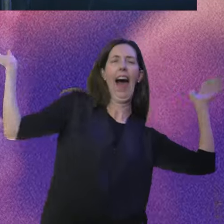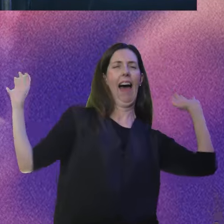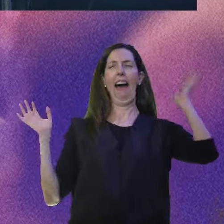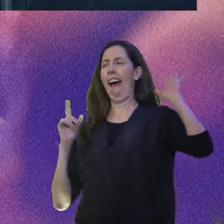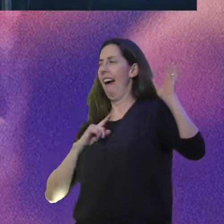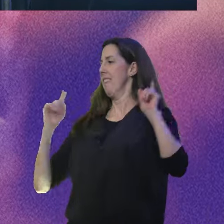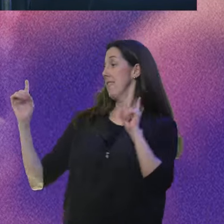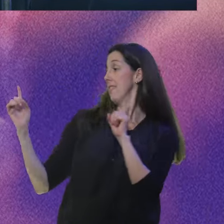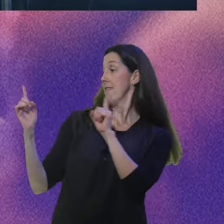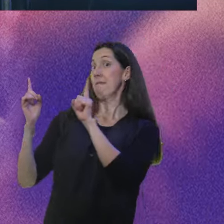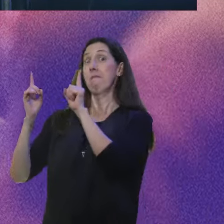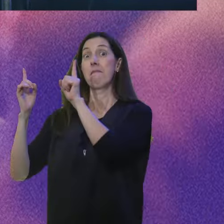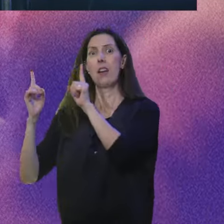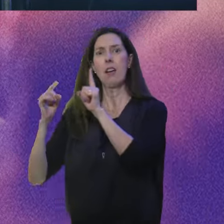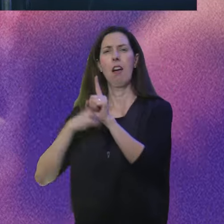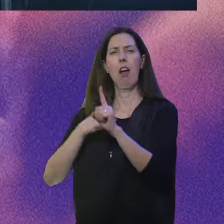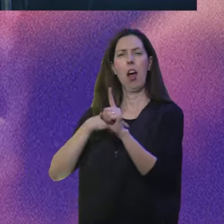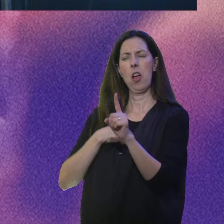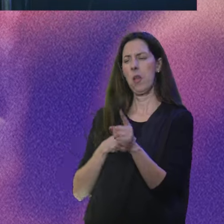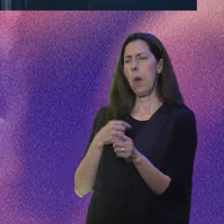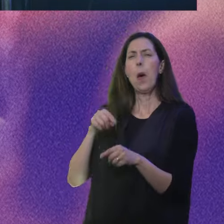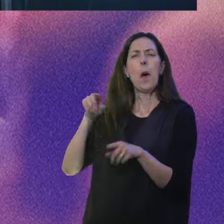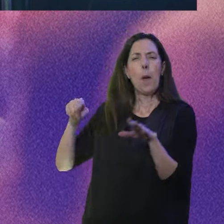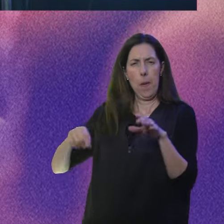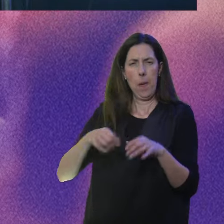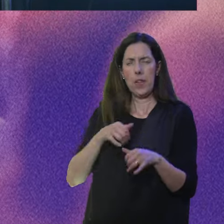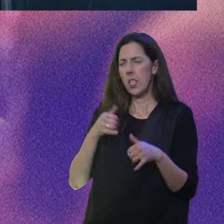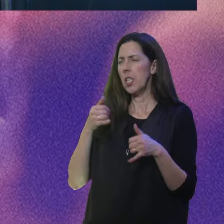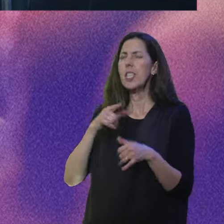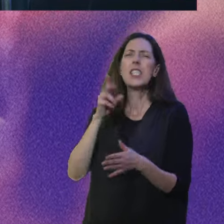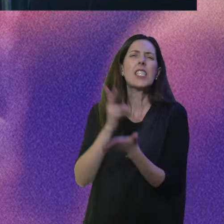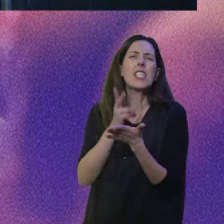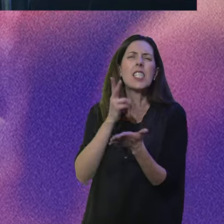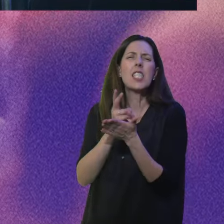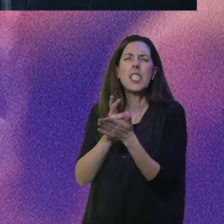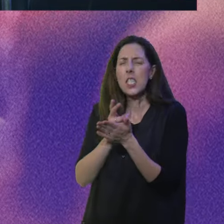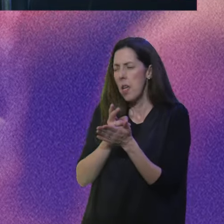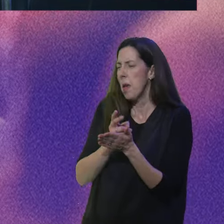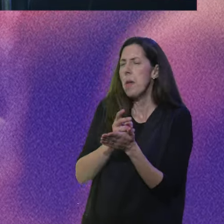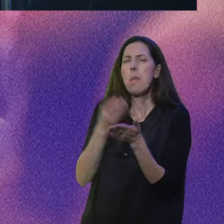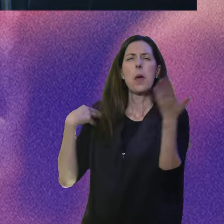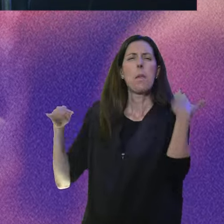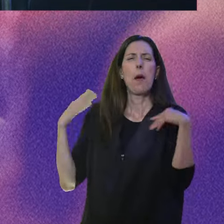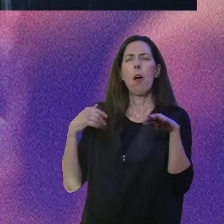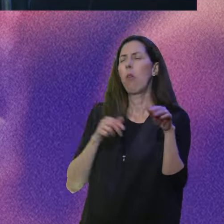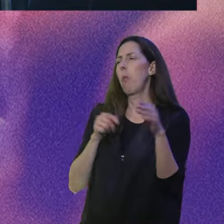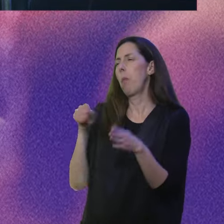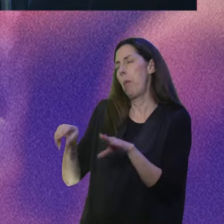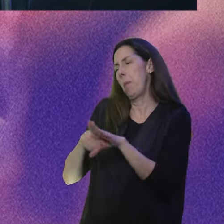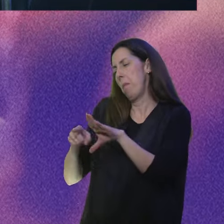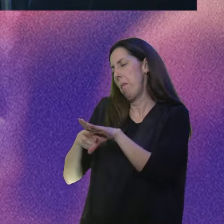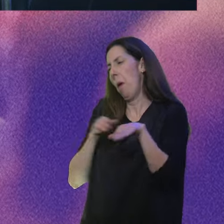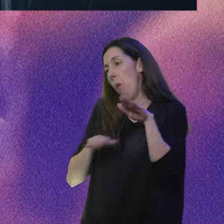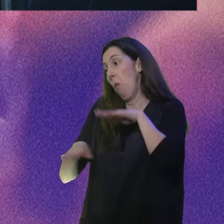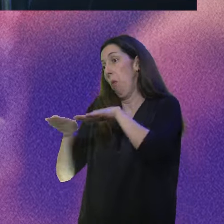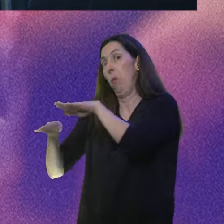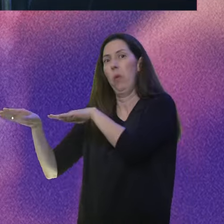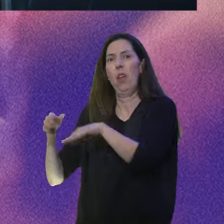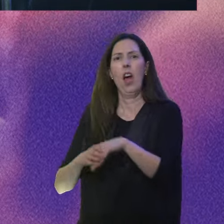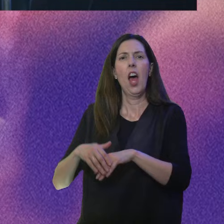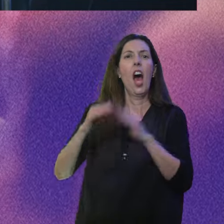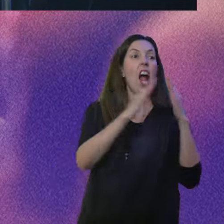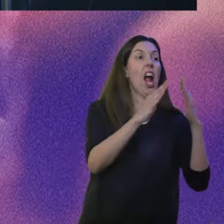obstinada. Os seus pés nunca param em casa, está sempre no shopping. Isso se eu tivesse escrito.